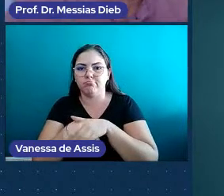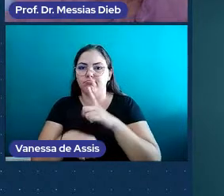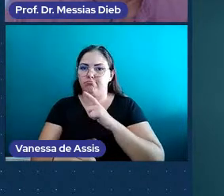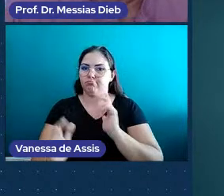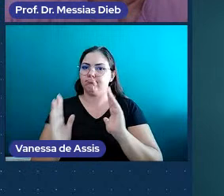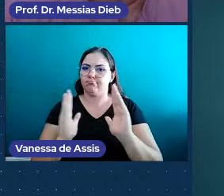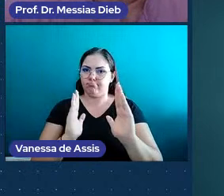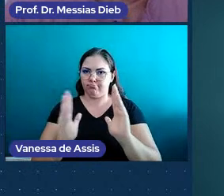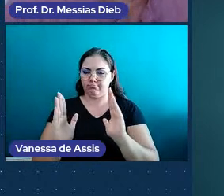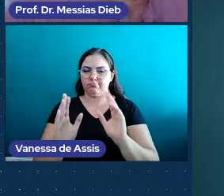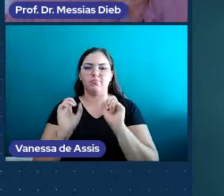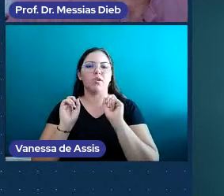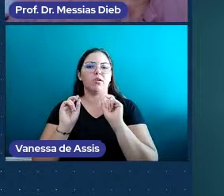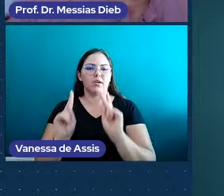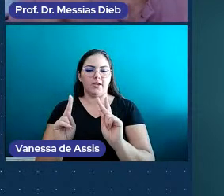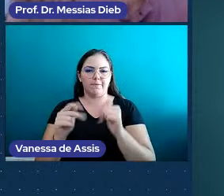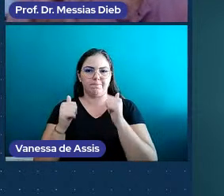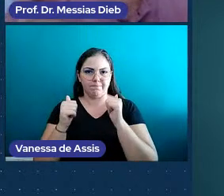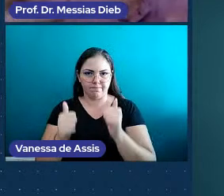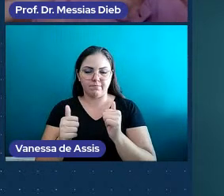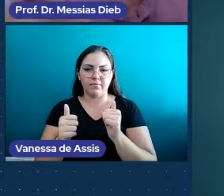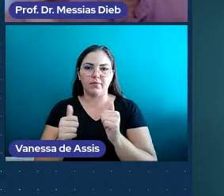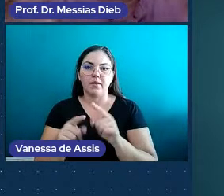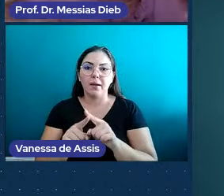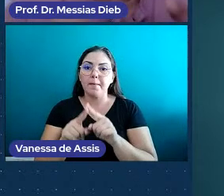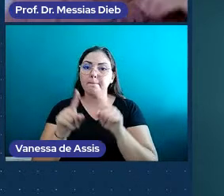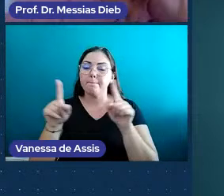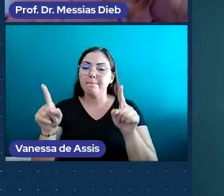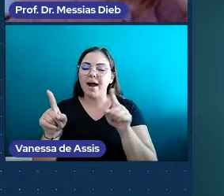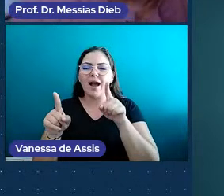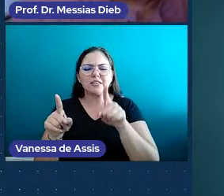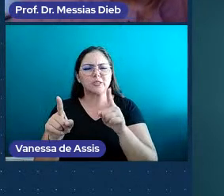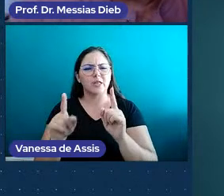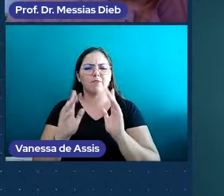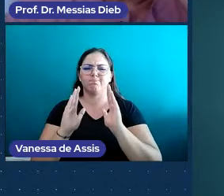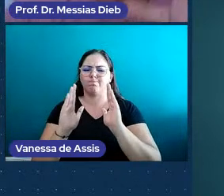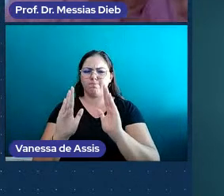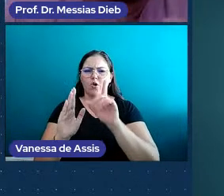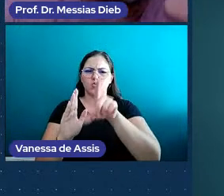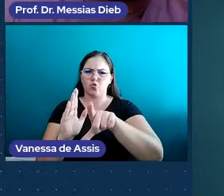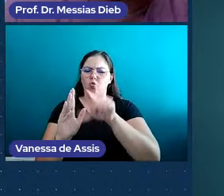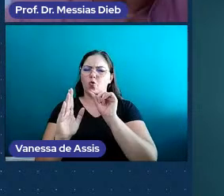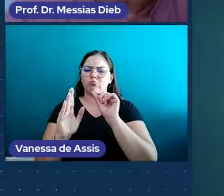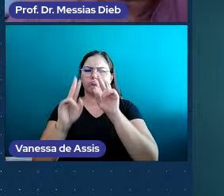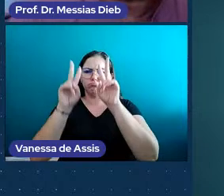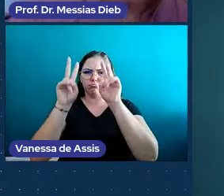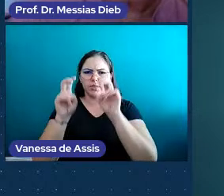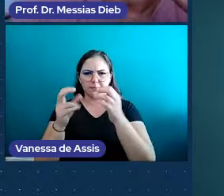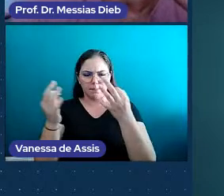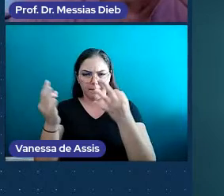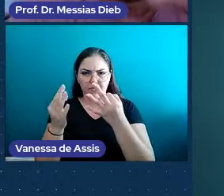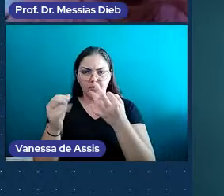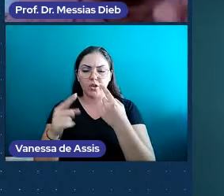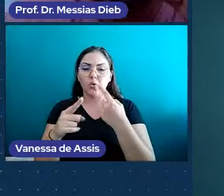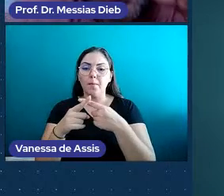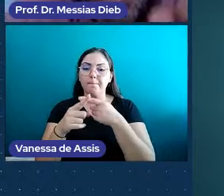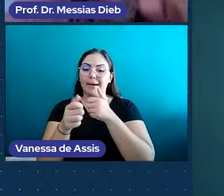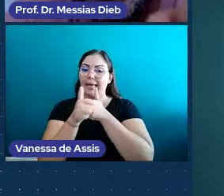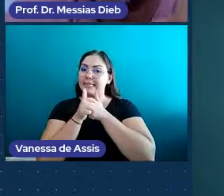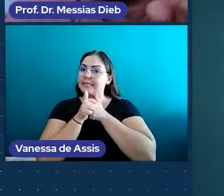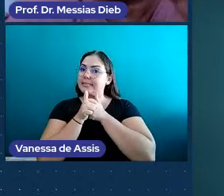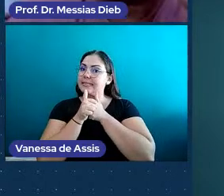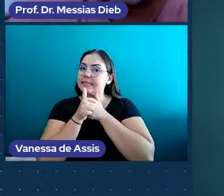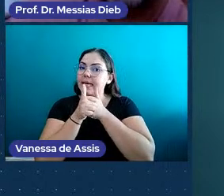essa construção obedeceu aqui alguns elementos, né? Ou seguiu alguns elementos que não é